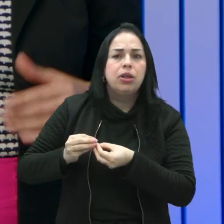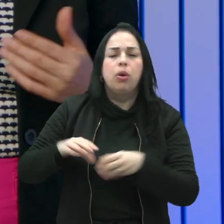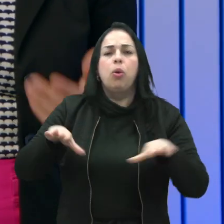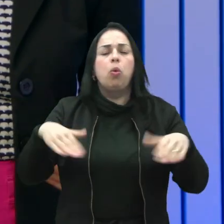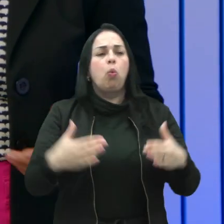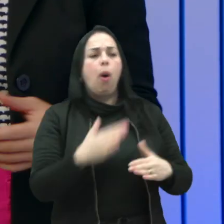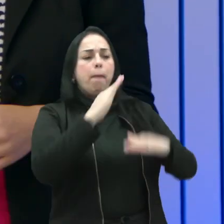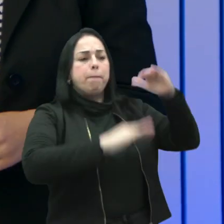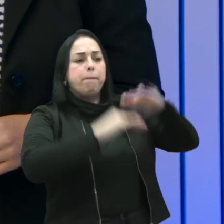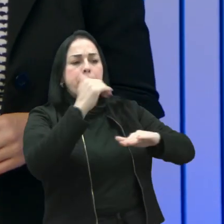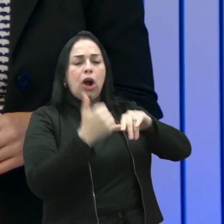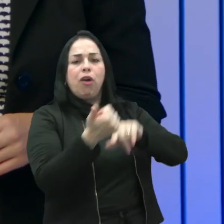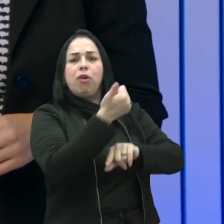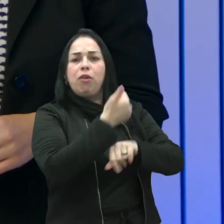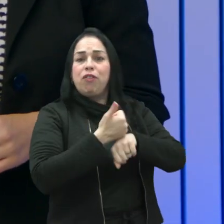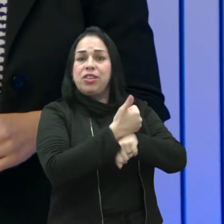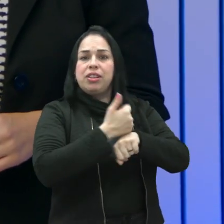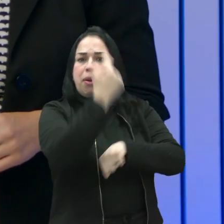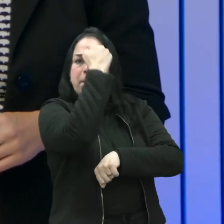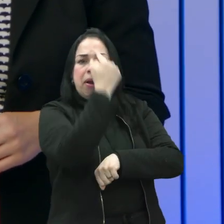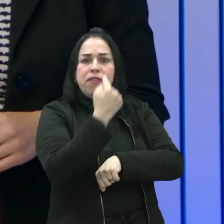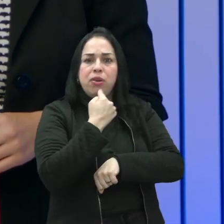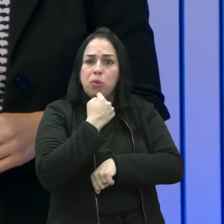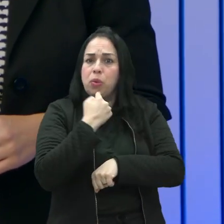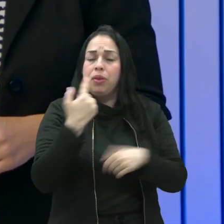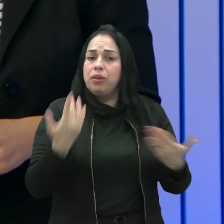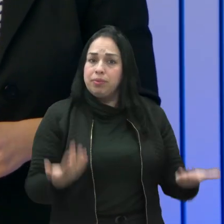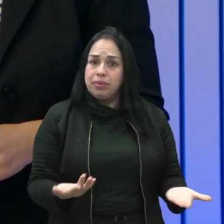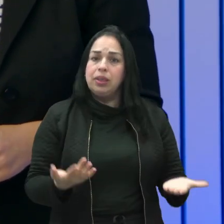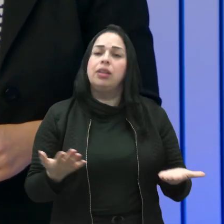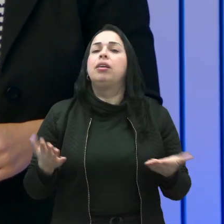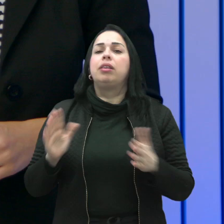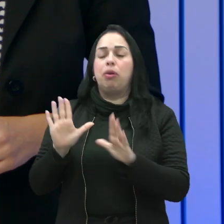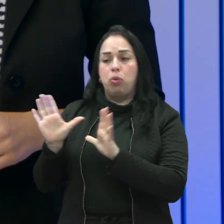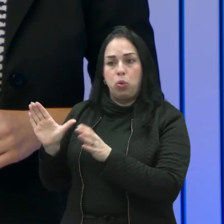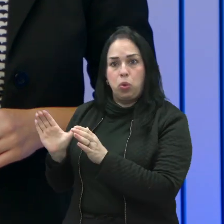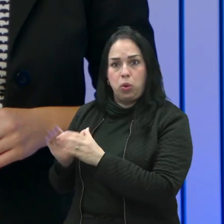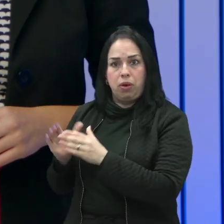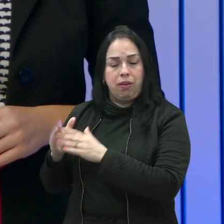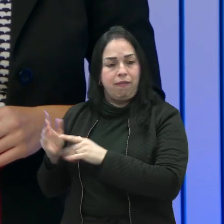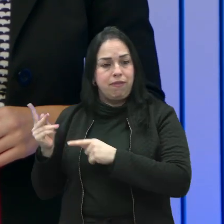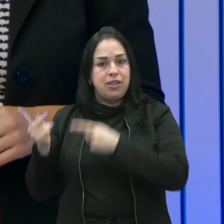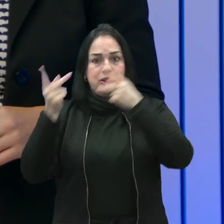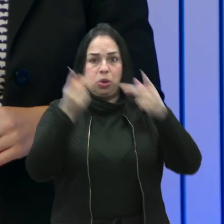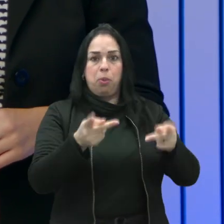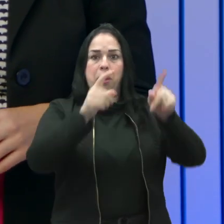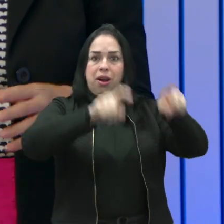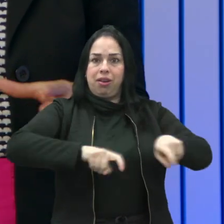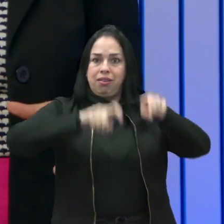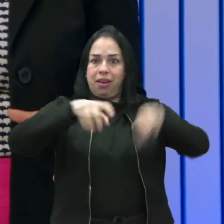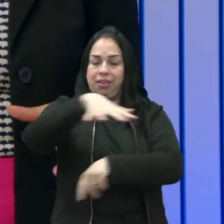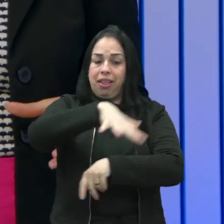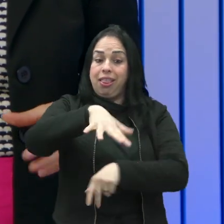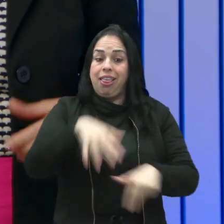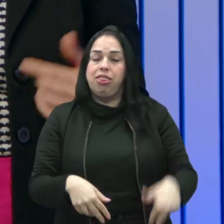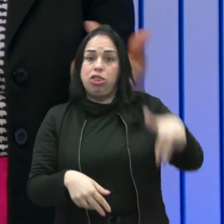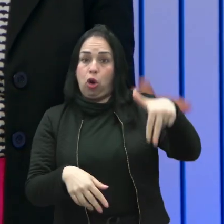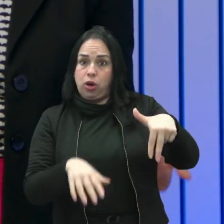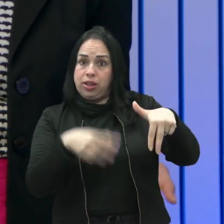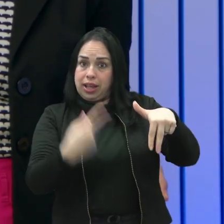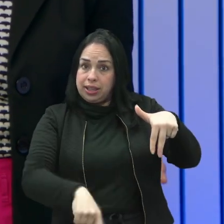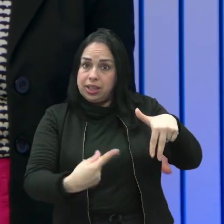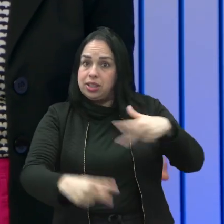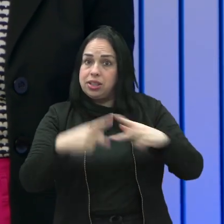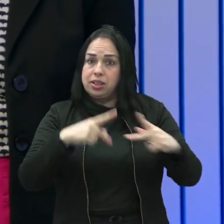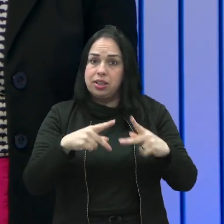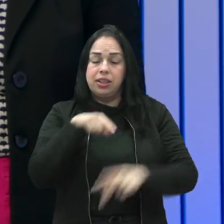um pouco do perfil do produtor rural aqui em São José dos Campos. A nossa equipe esteve numa fazenda na região norte